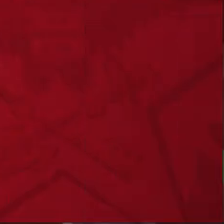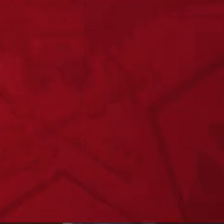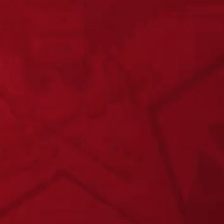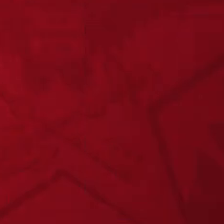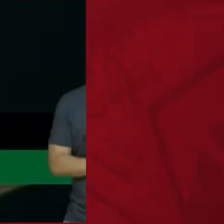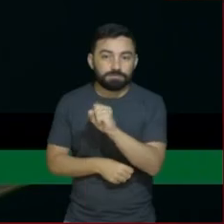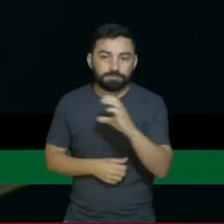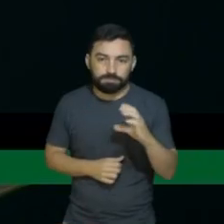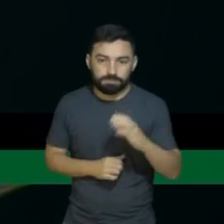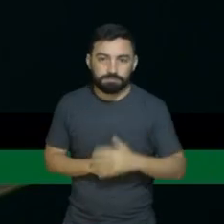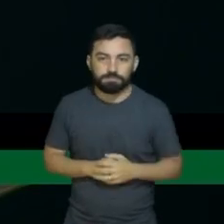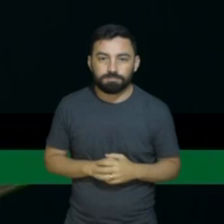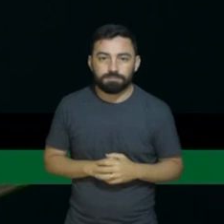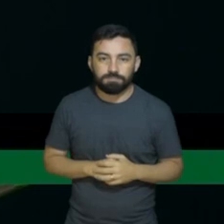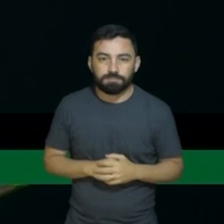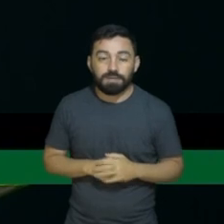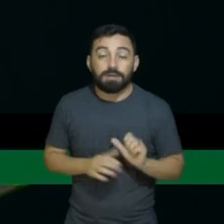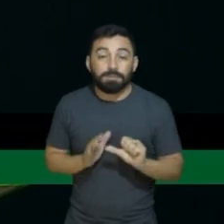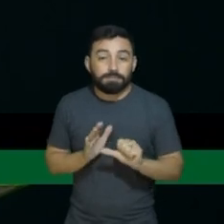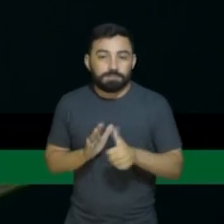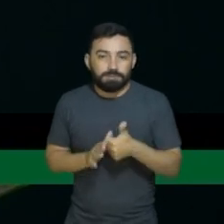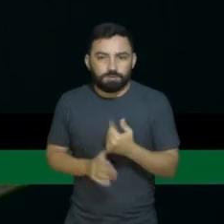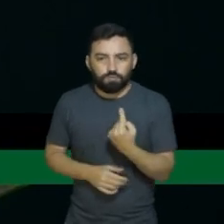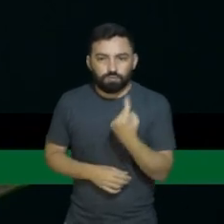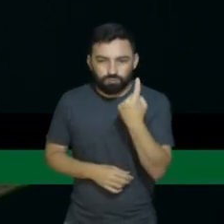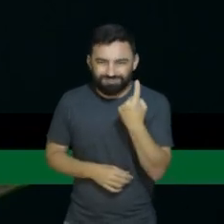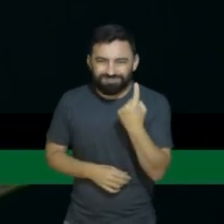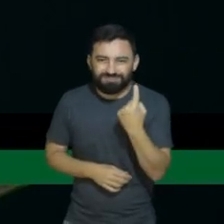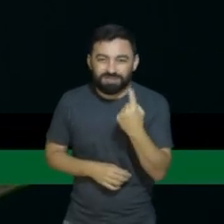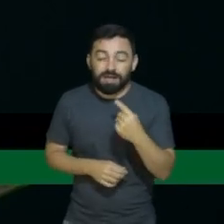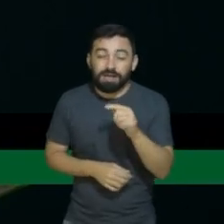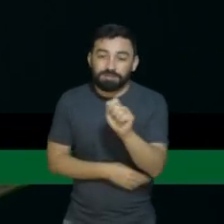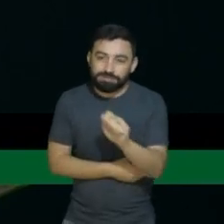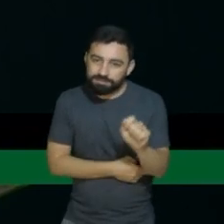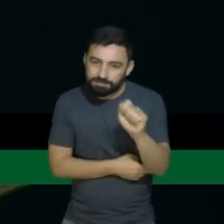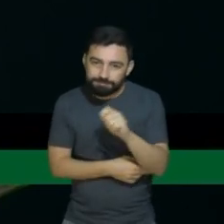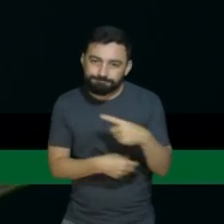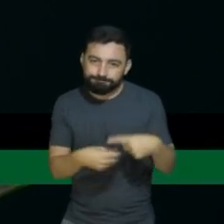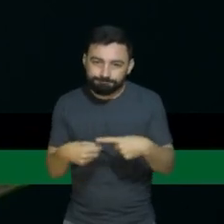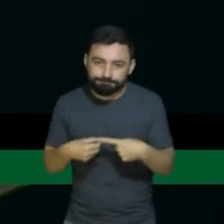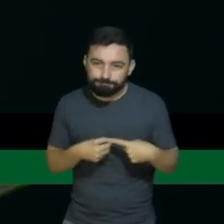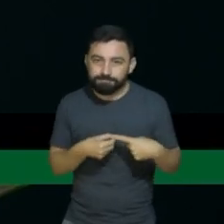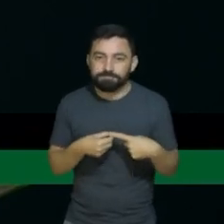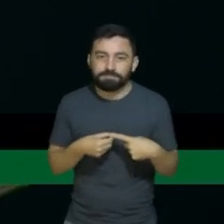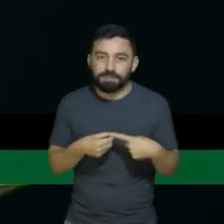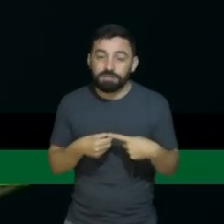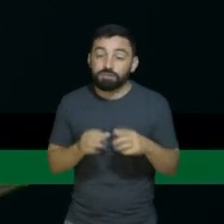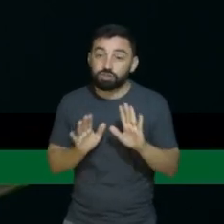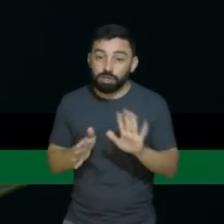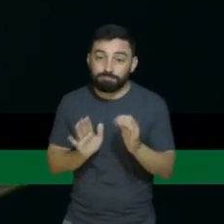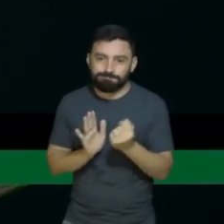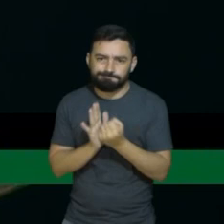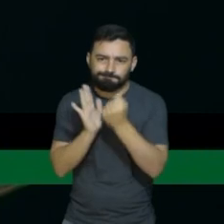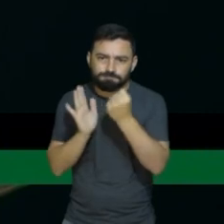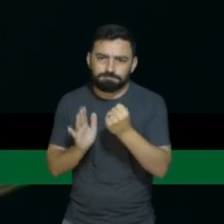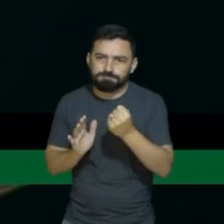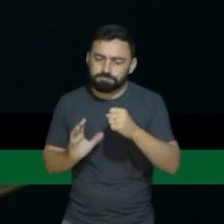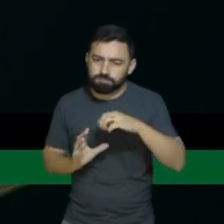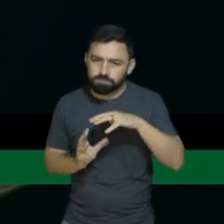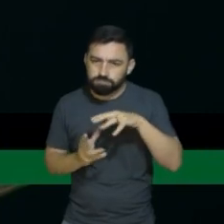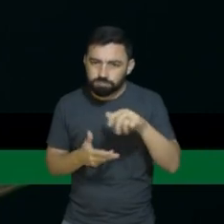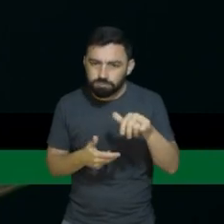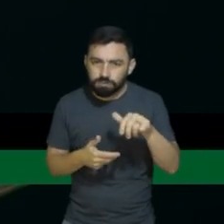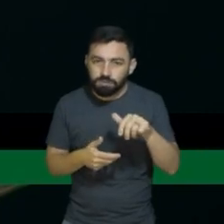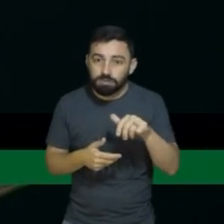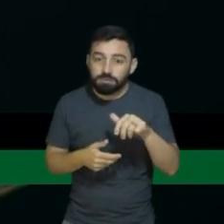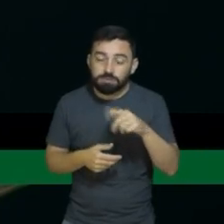região. Primeira e única associação de municípios certificada internacional como lixo